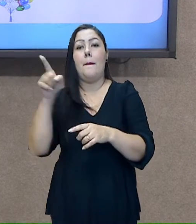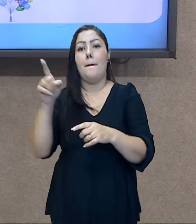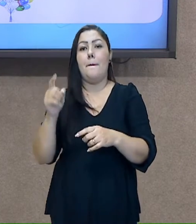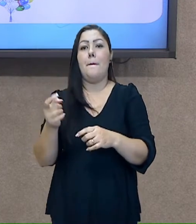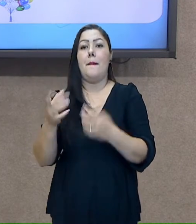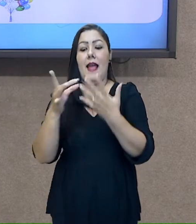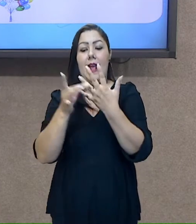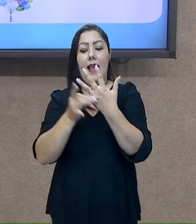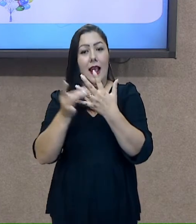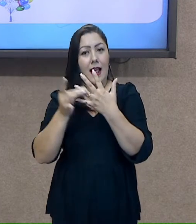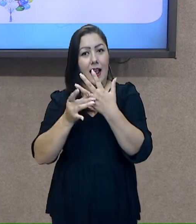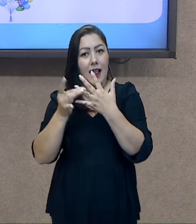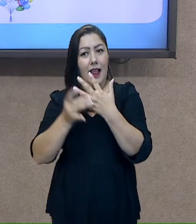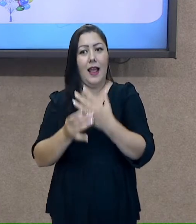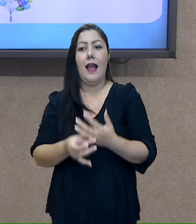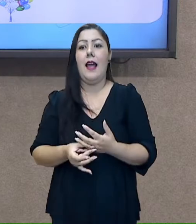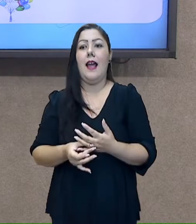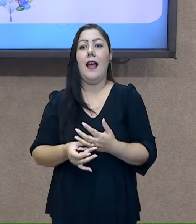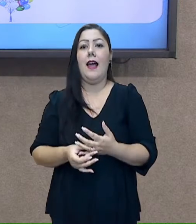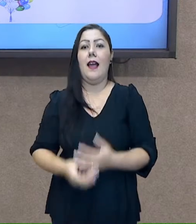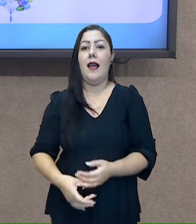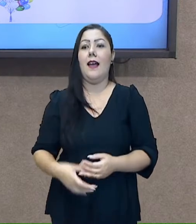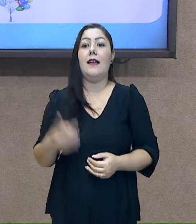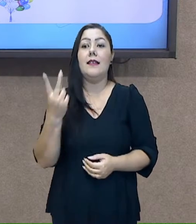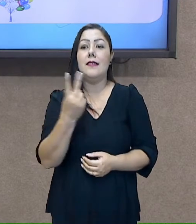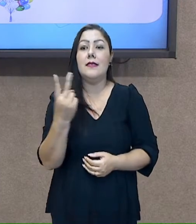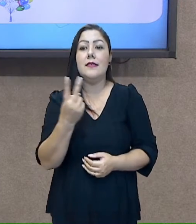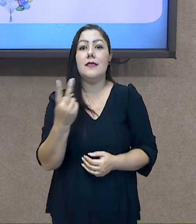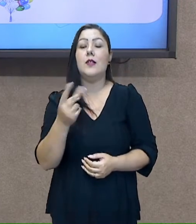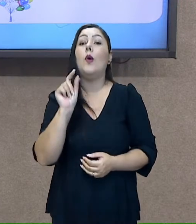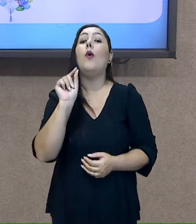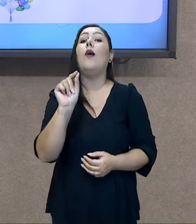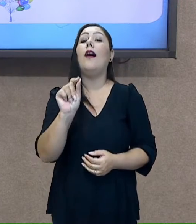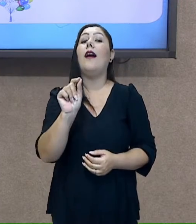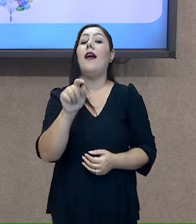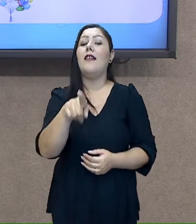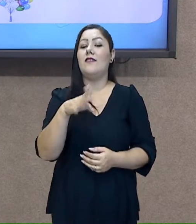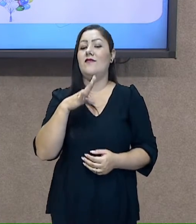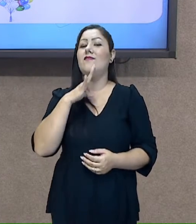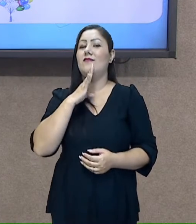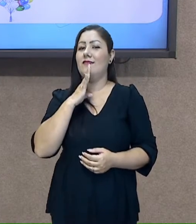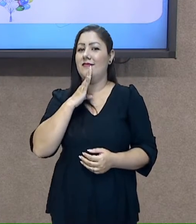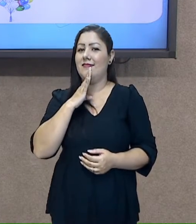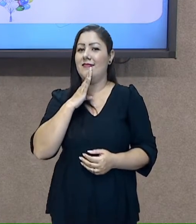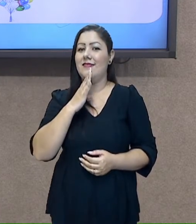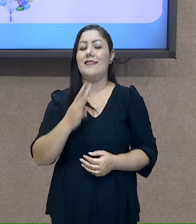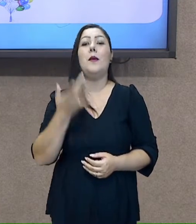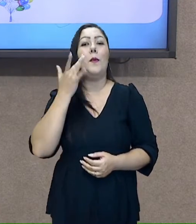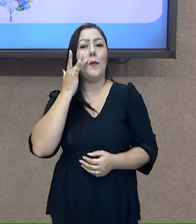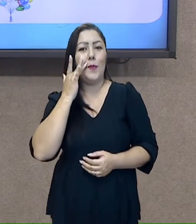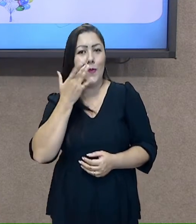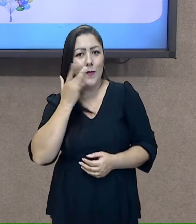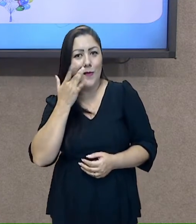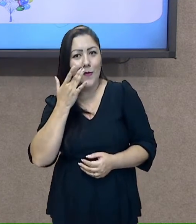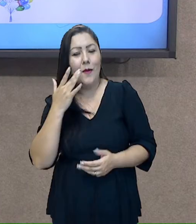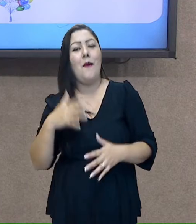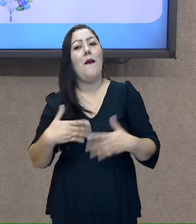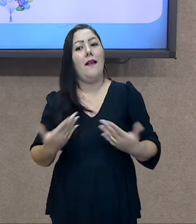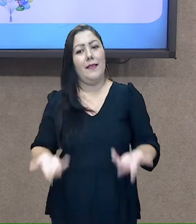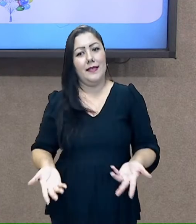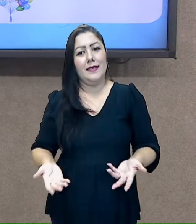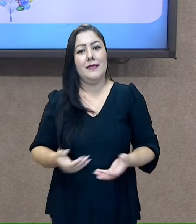par de alianças. Qual elemento químico? Exatamente, o ouro. Então,